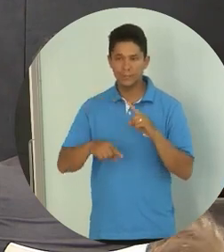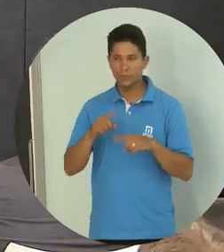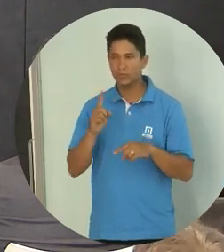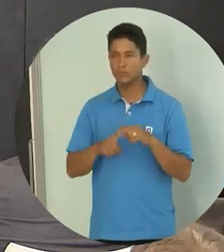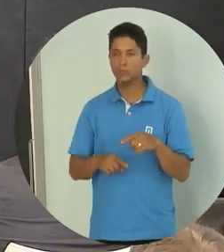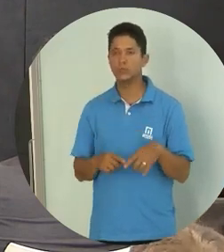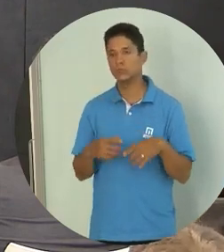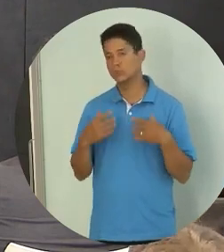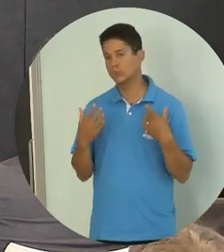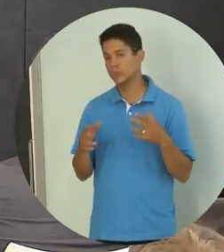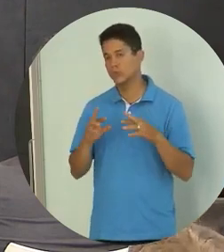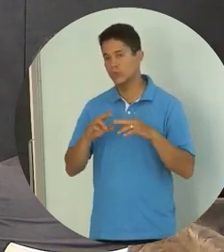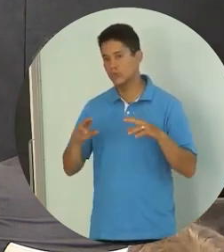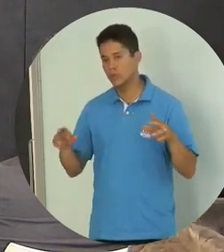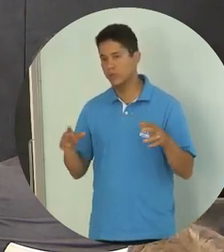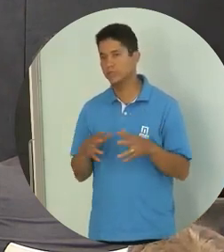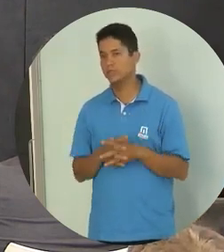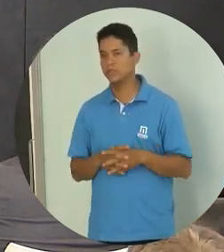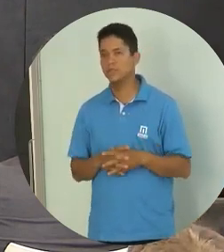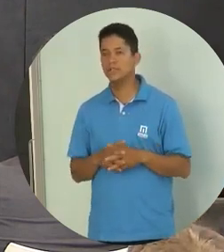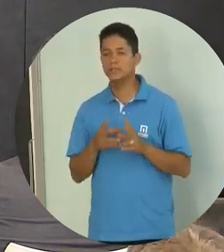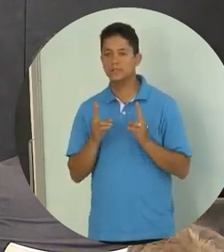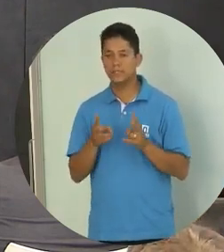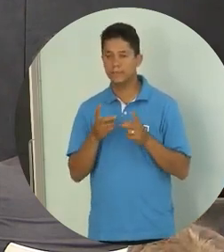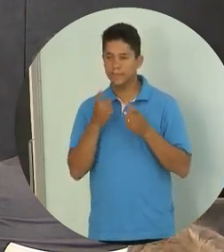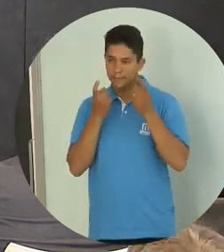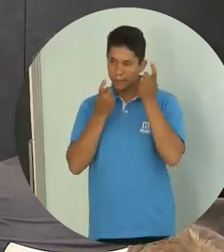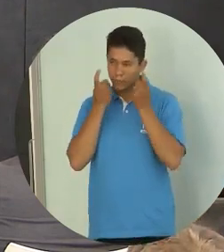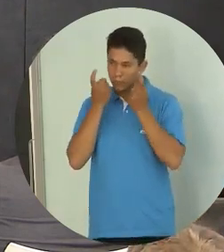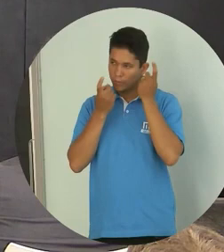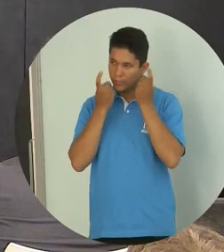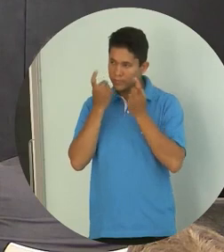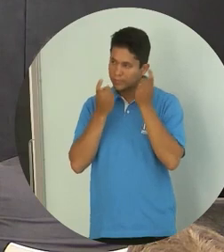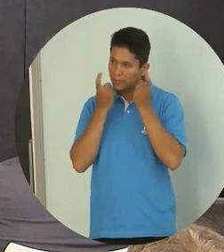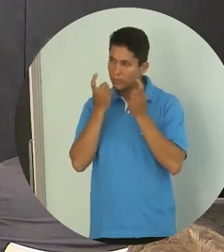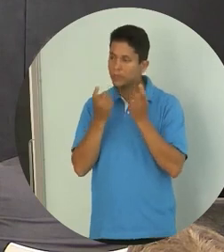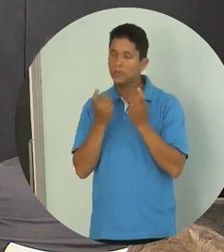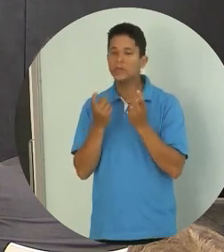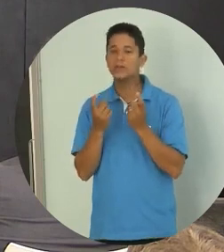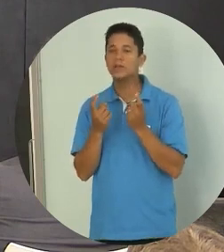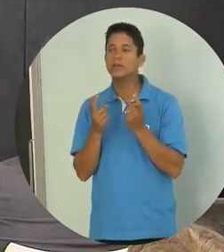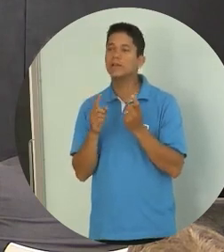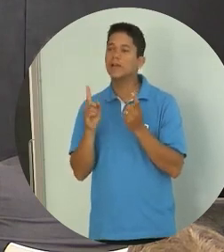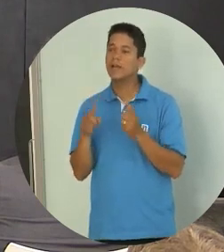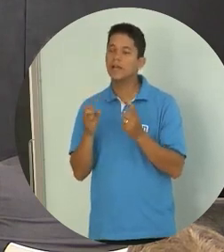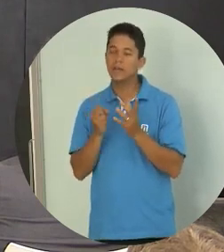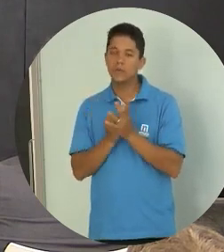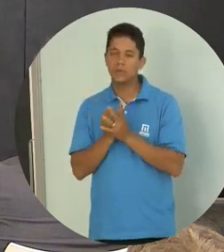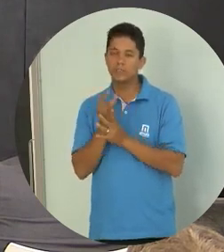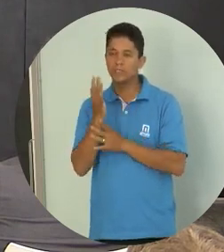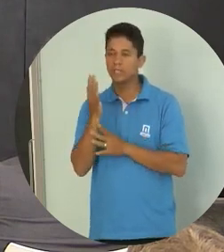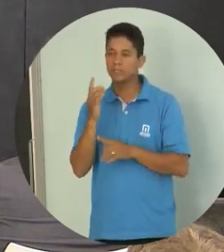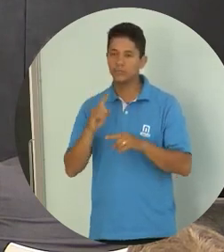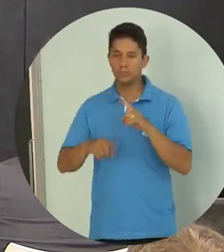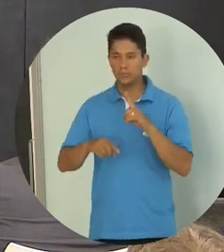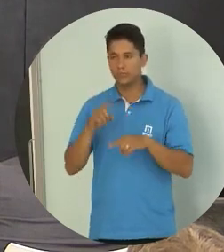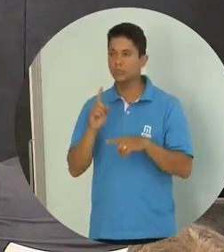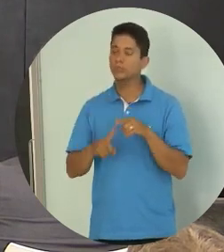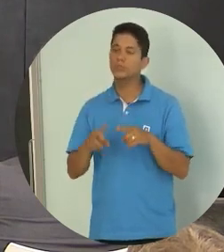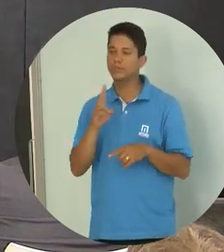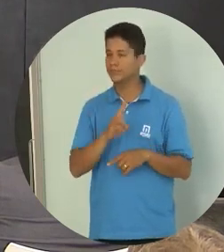coisa. Sempre a preocupação, quando o cliente nos aborda, sobre essa questão da quantidade do produto que vai ser